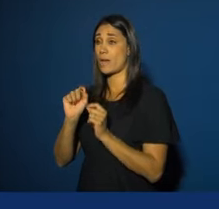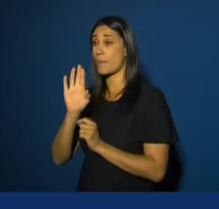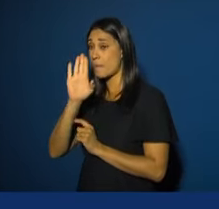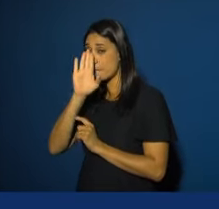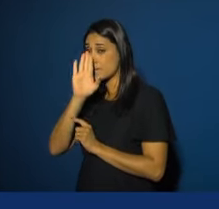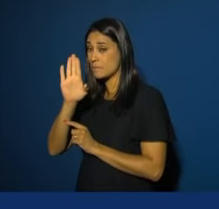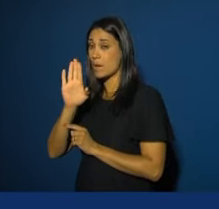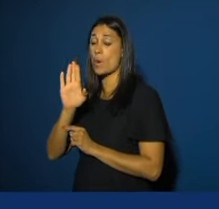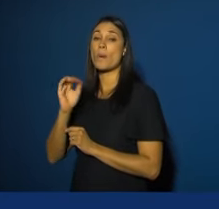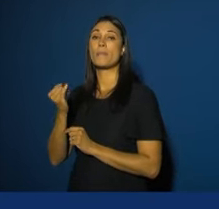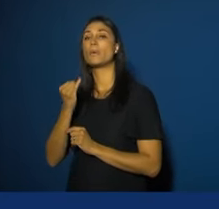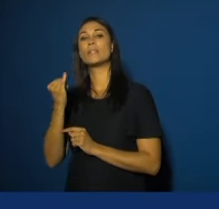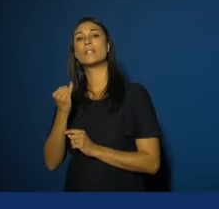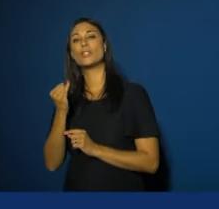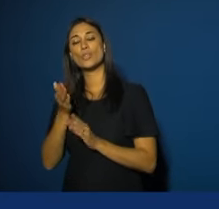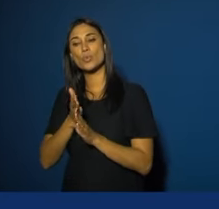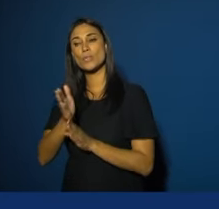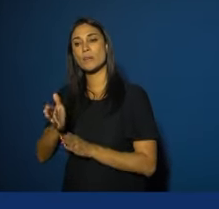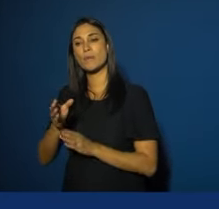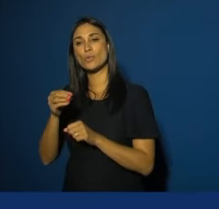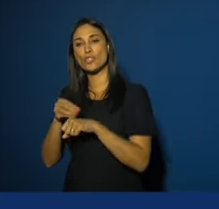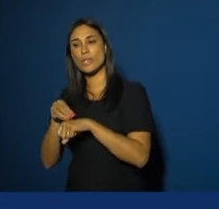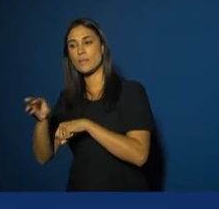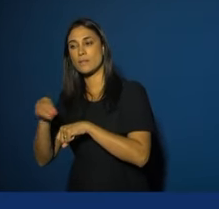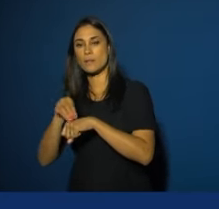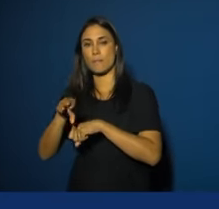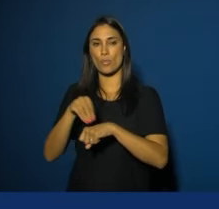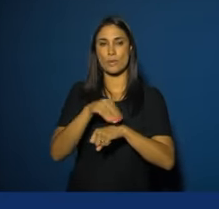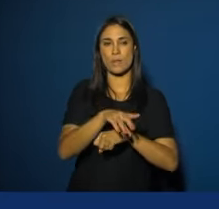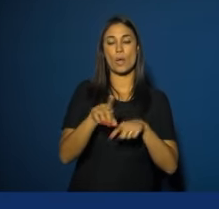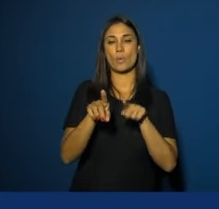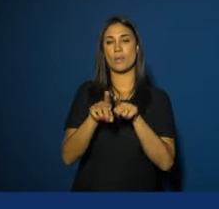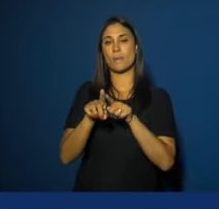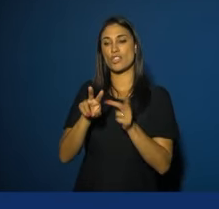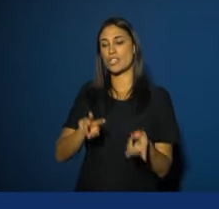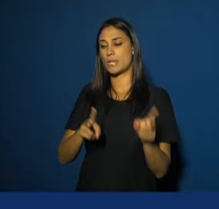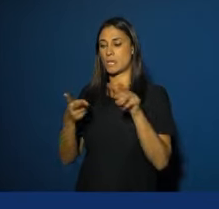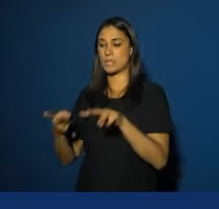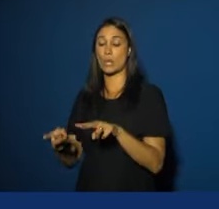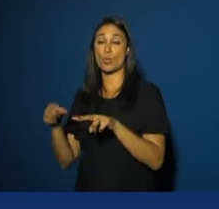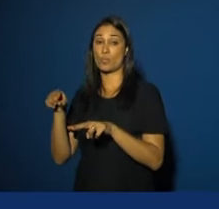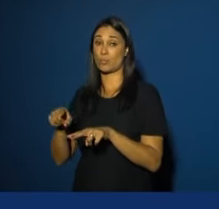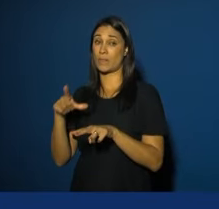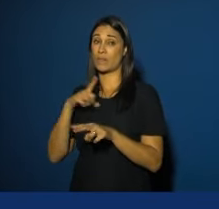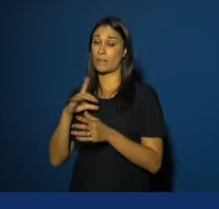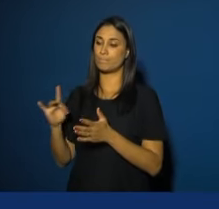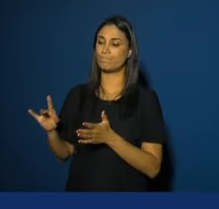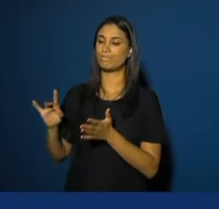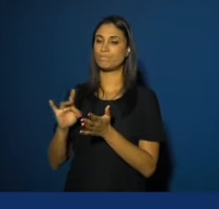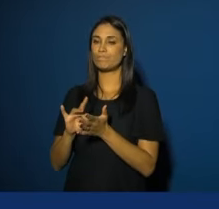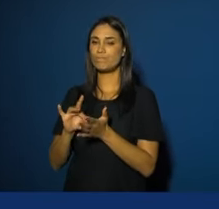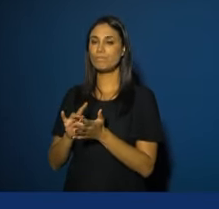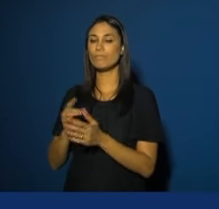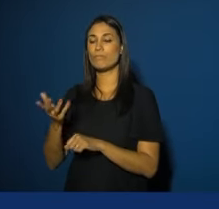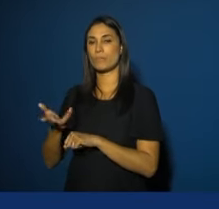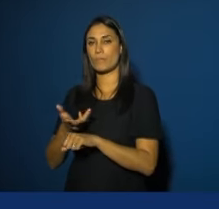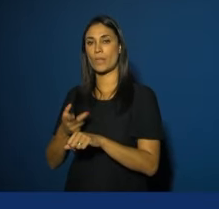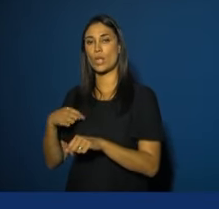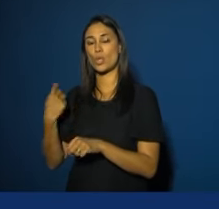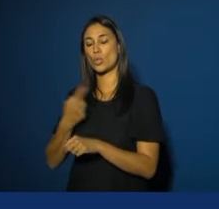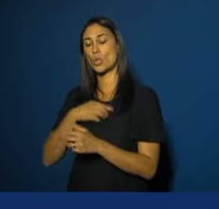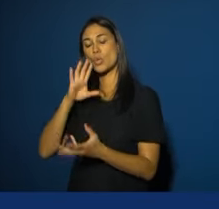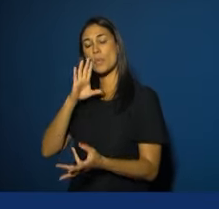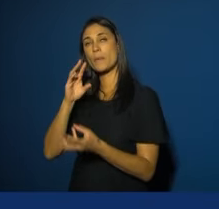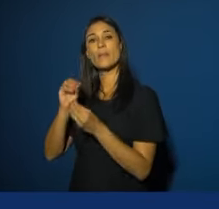importante no segmento de transição, no segmento de distribuição, ela tem trazido eficiência no seu processo, e nós entendemos